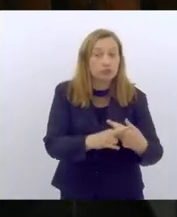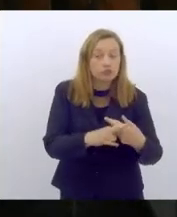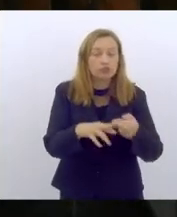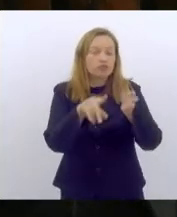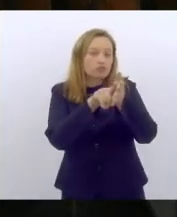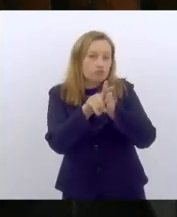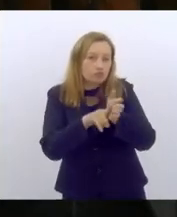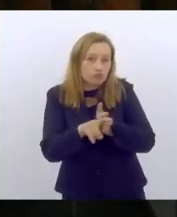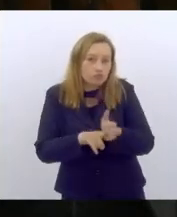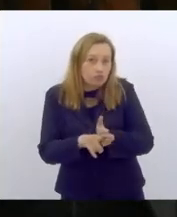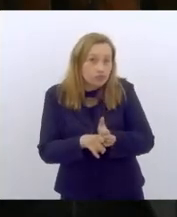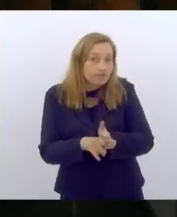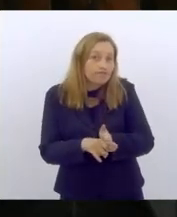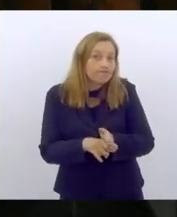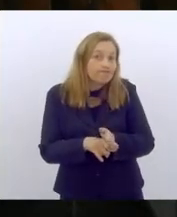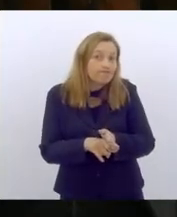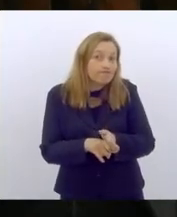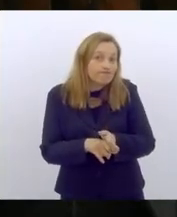pesquisa